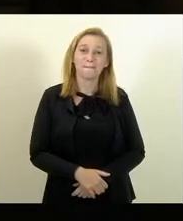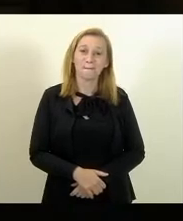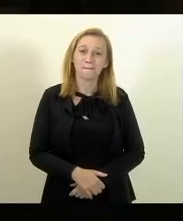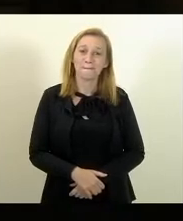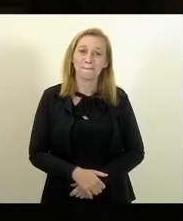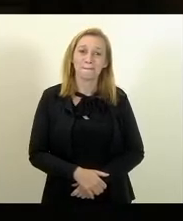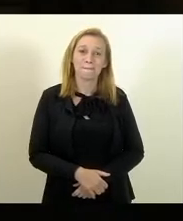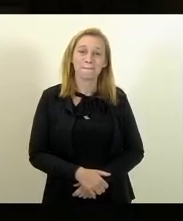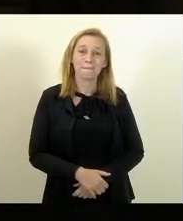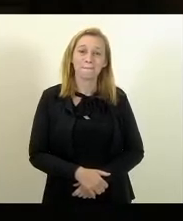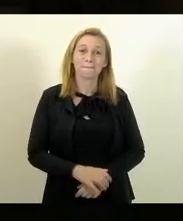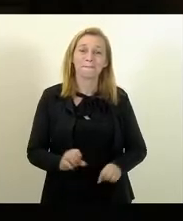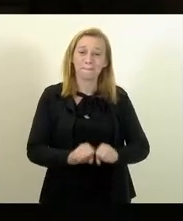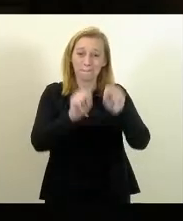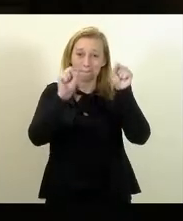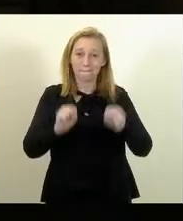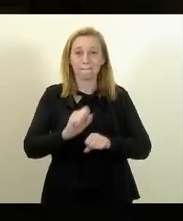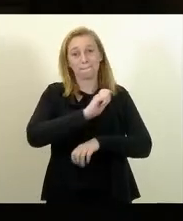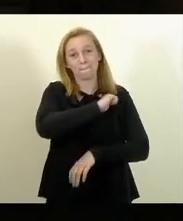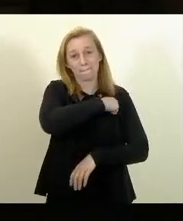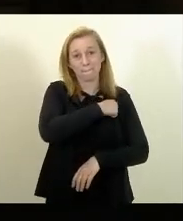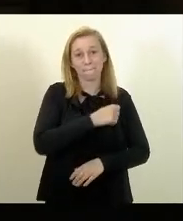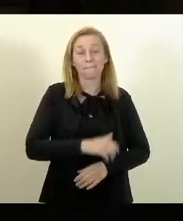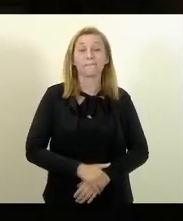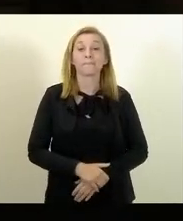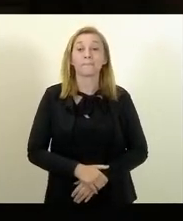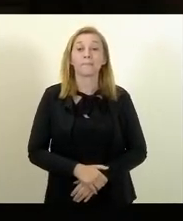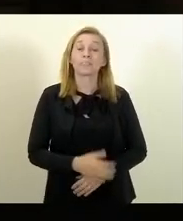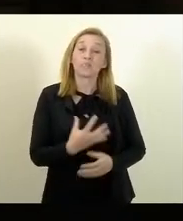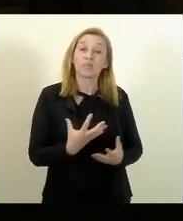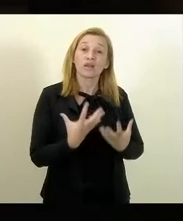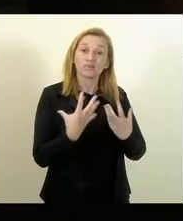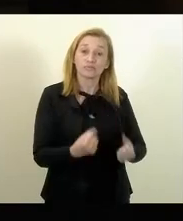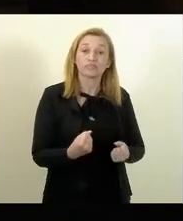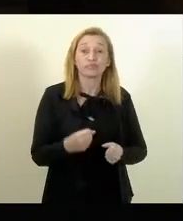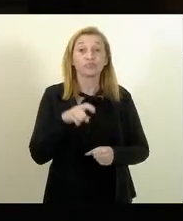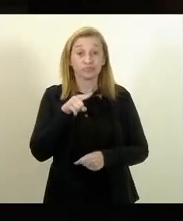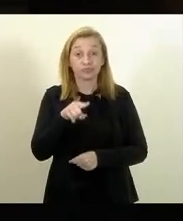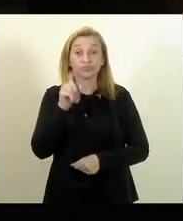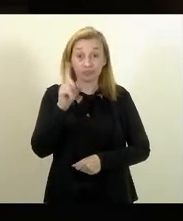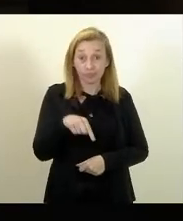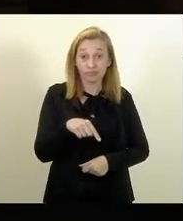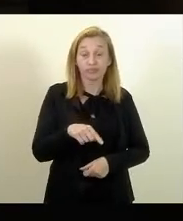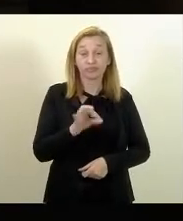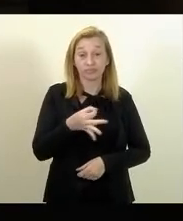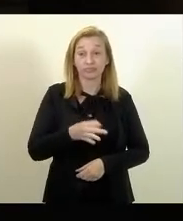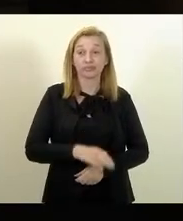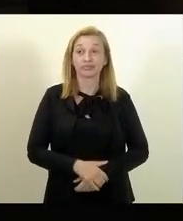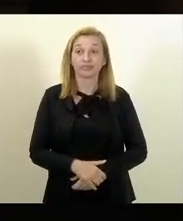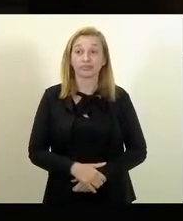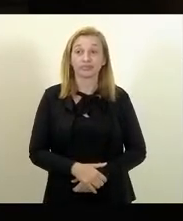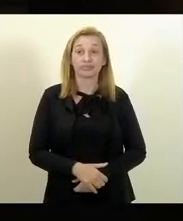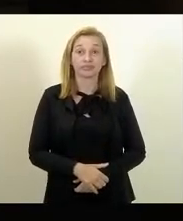fazer a receita com o recebimento daquilo que é devido